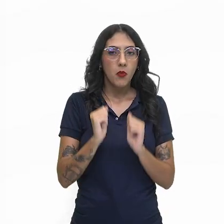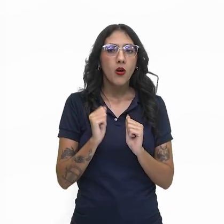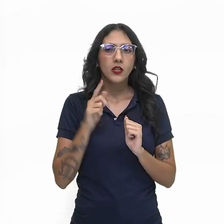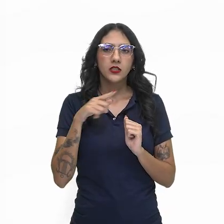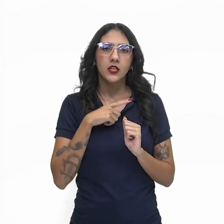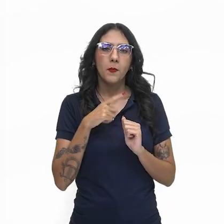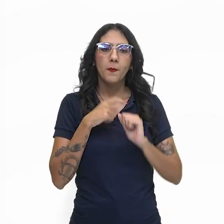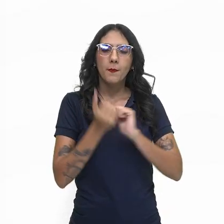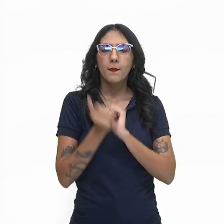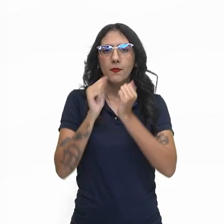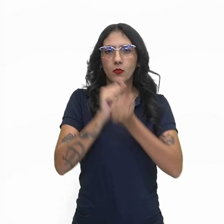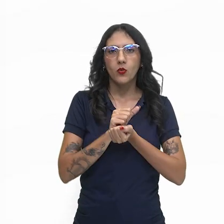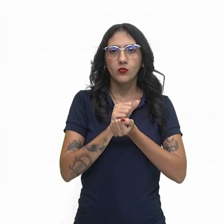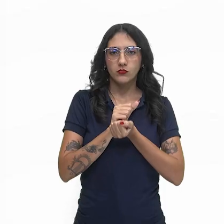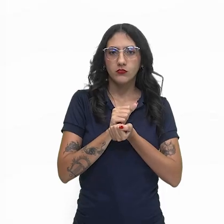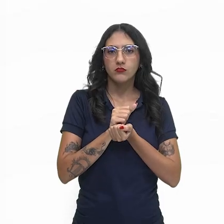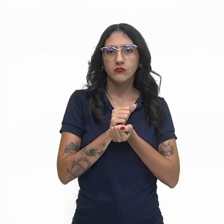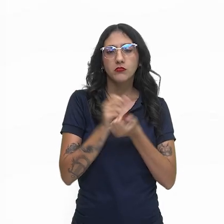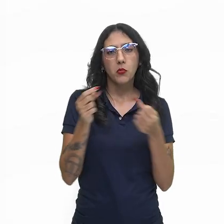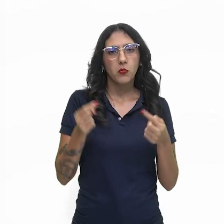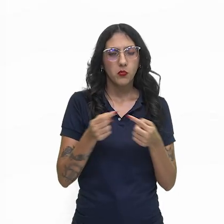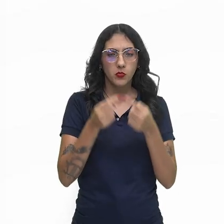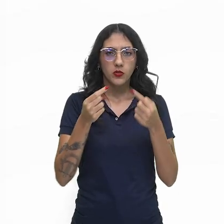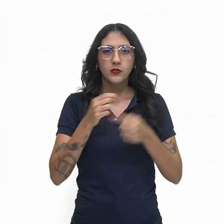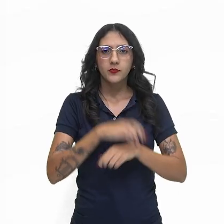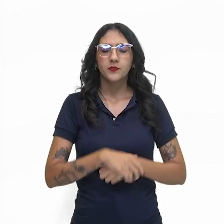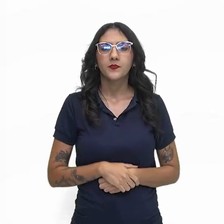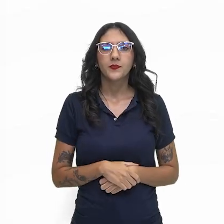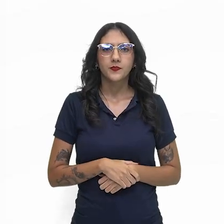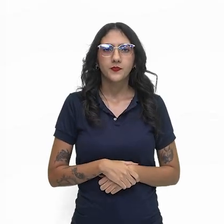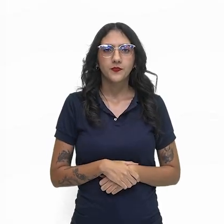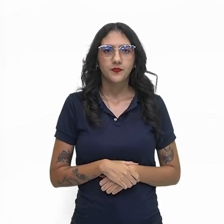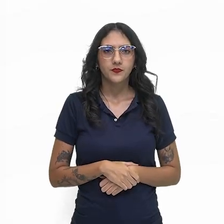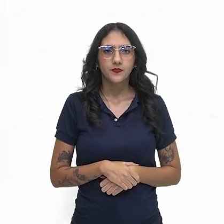8,800 equivale a 9. Agora,